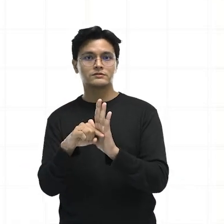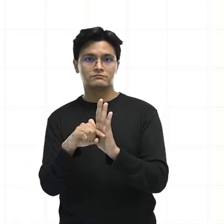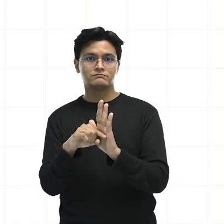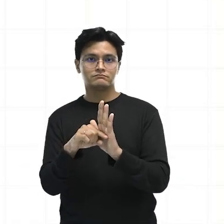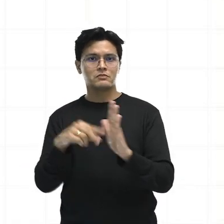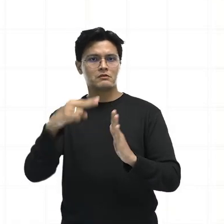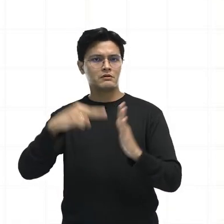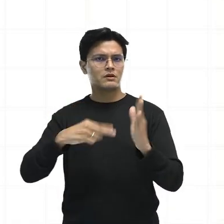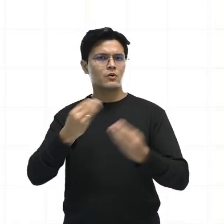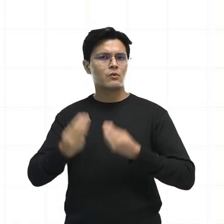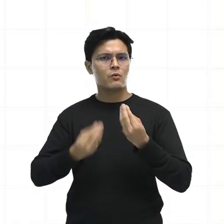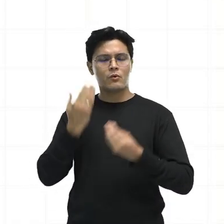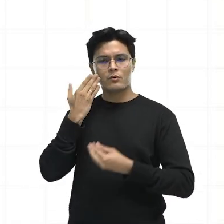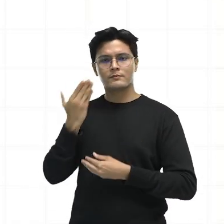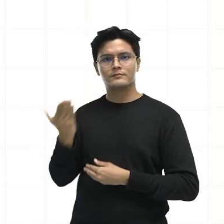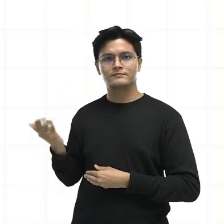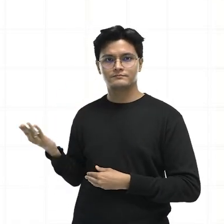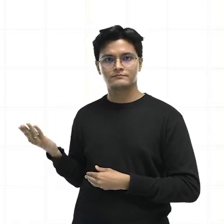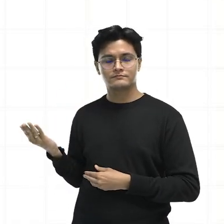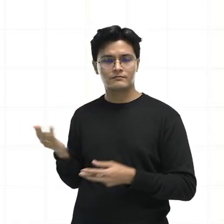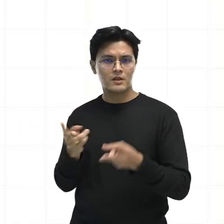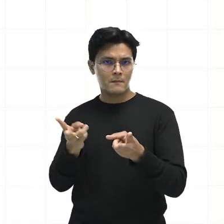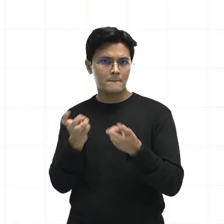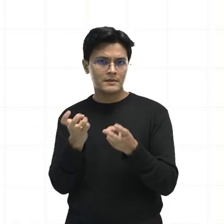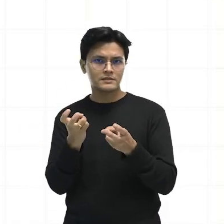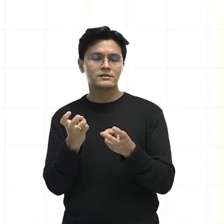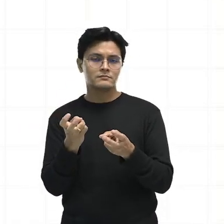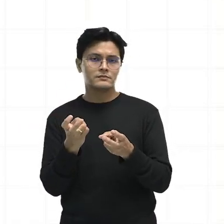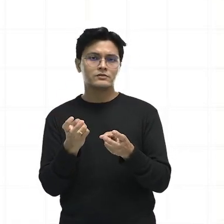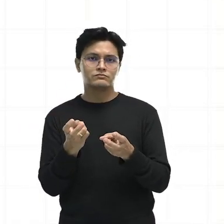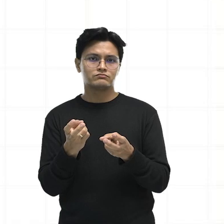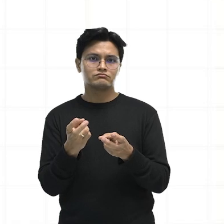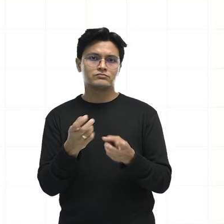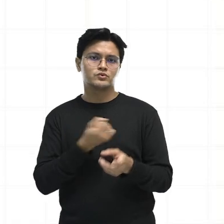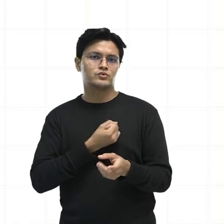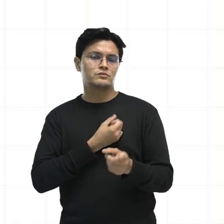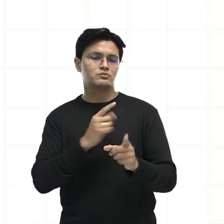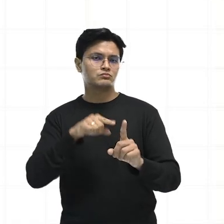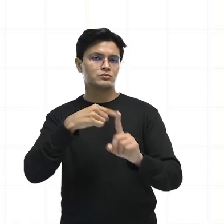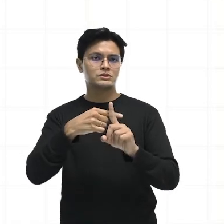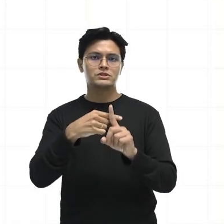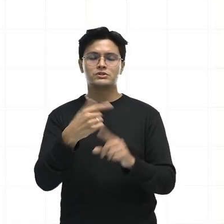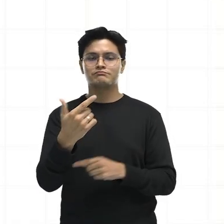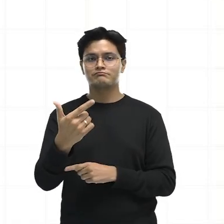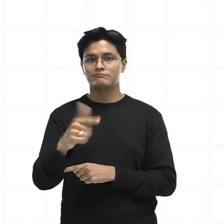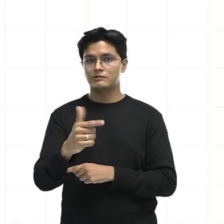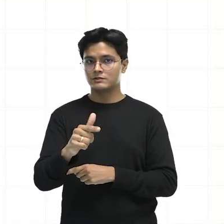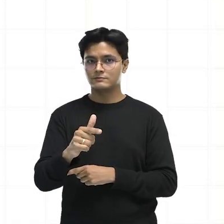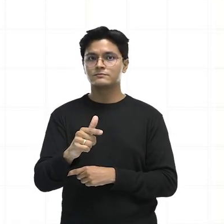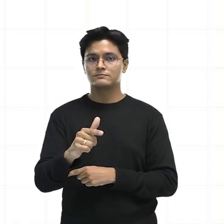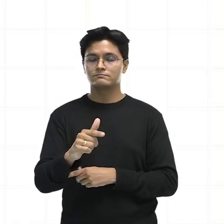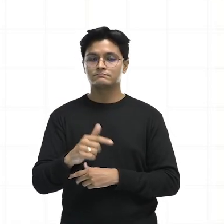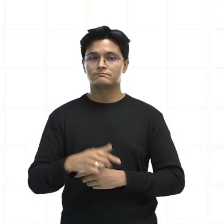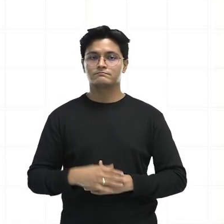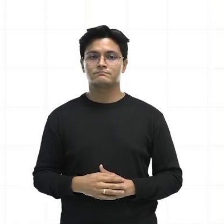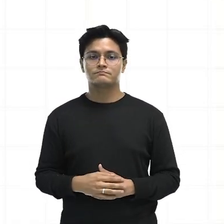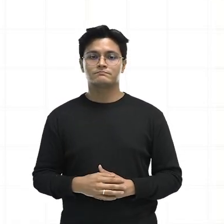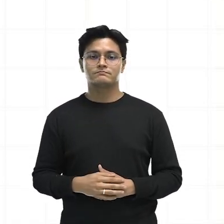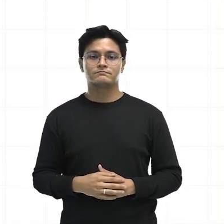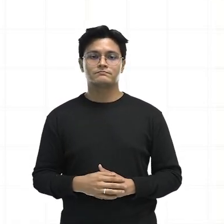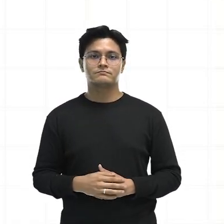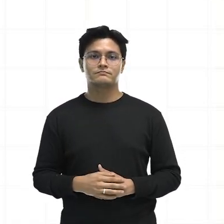não positivos. Então você já percebeu, né? Que eu não tenho os números positivos desse conjunto.